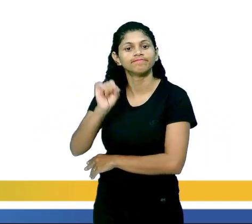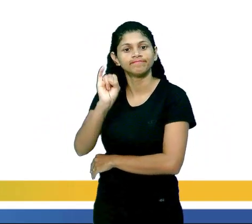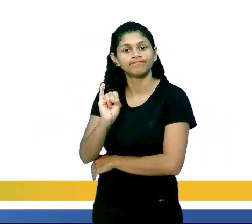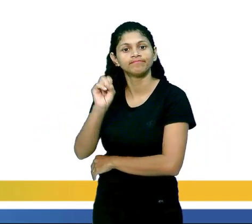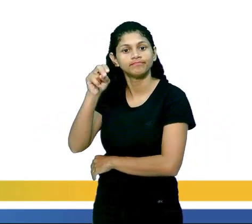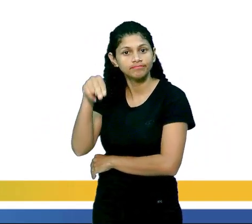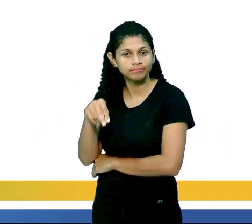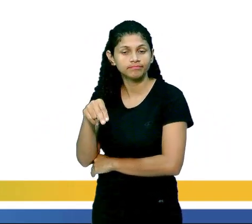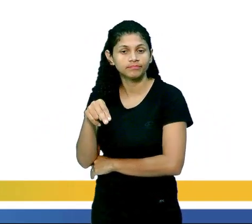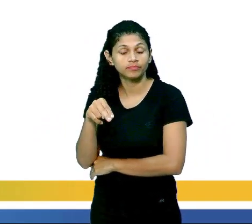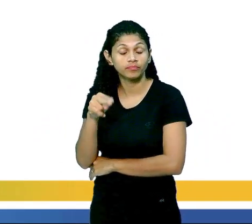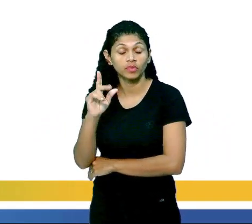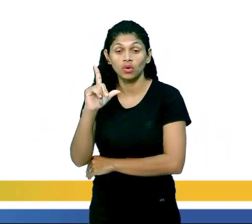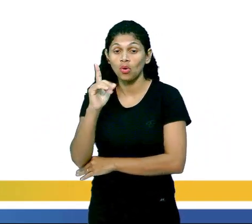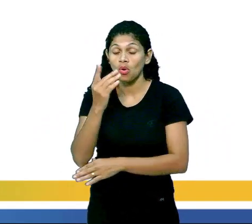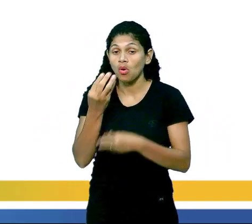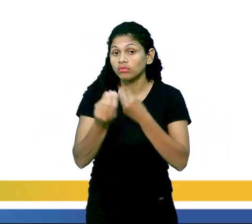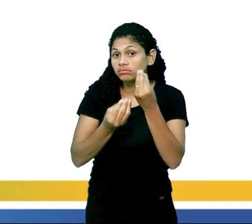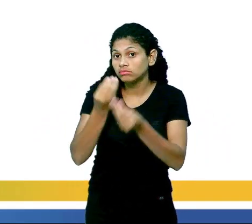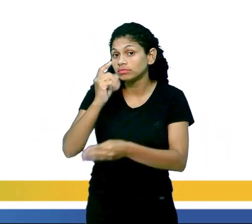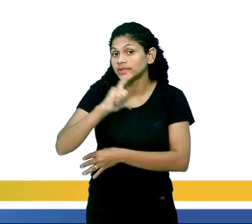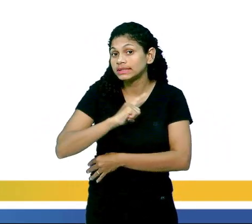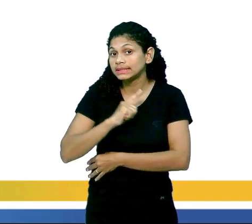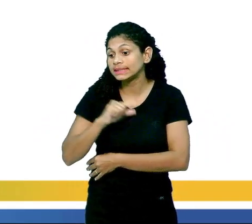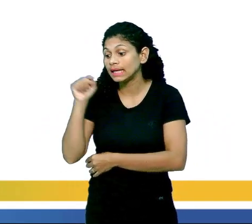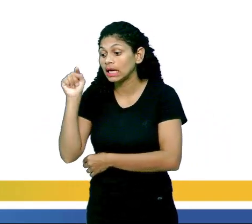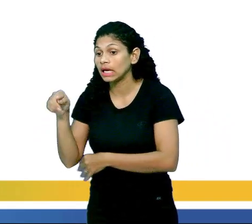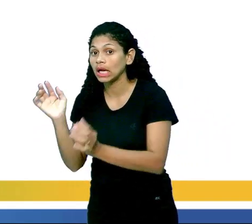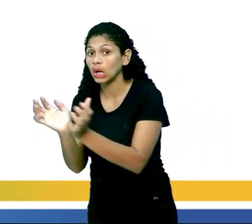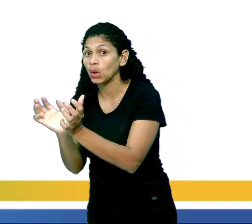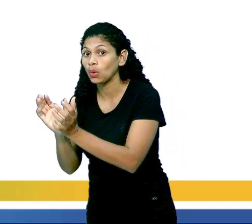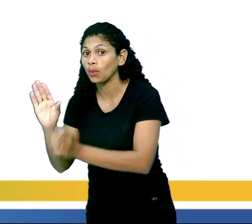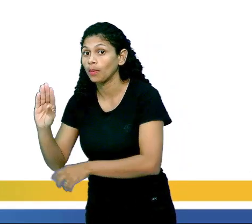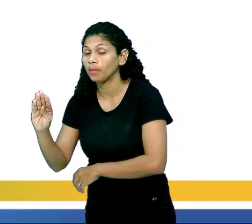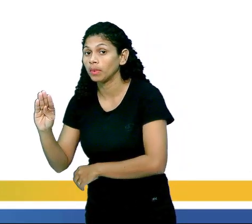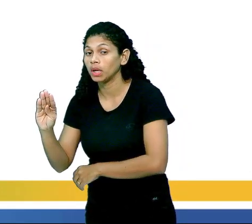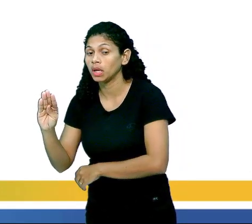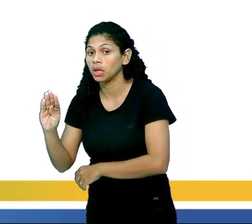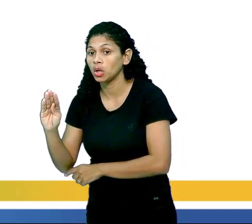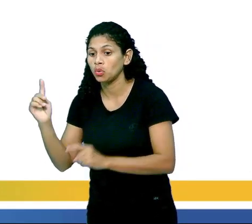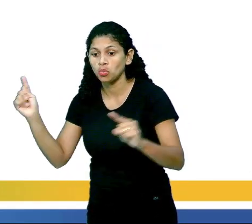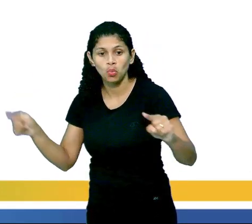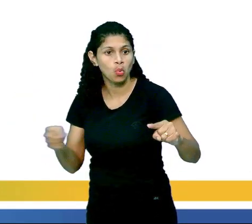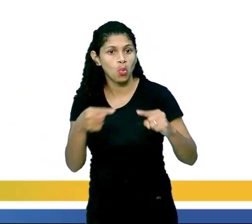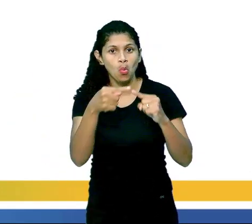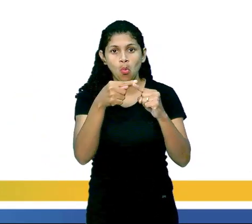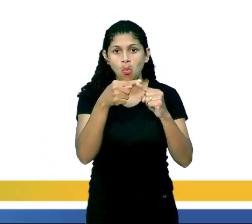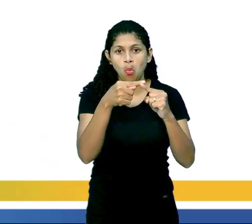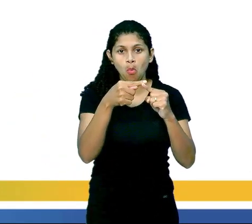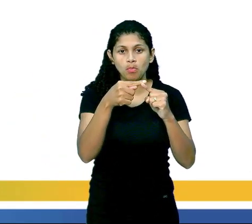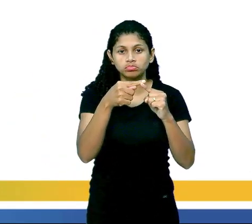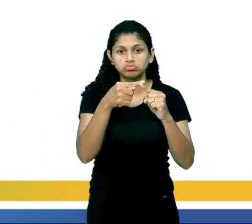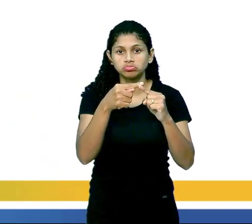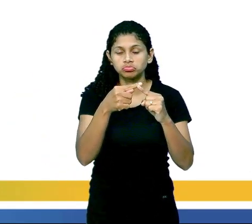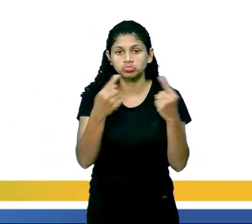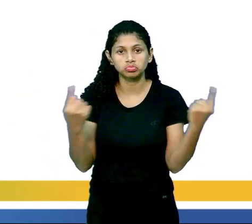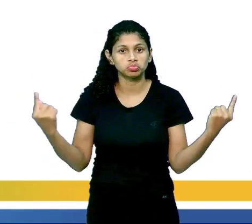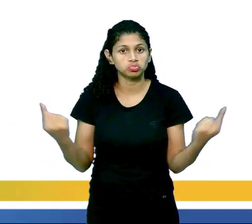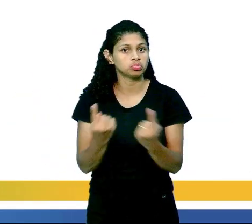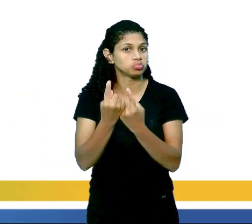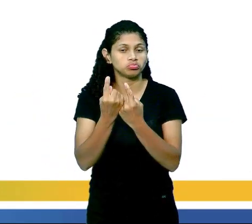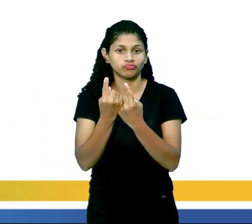haverá meninos que não formará par, tá, com nenhuma menina do conjunto A,